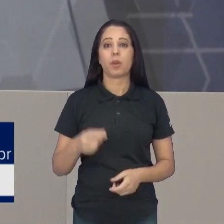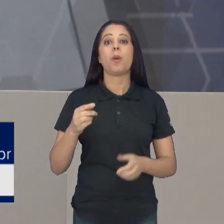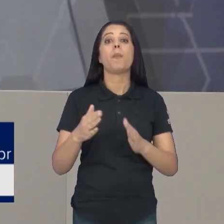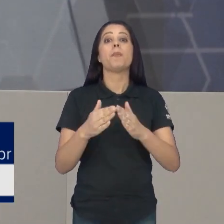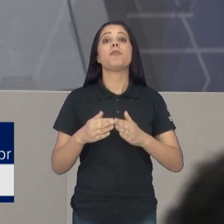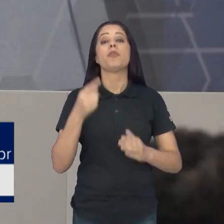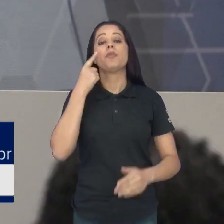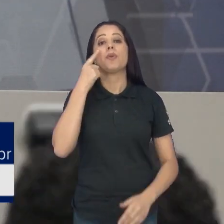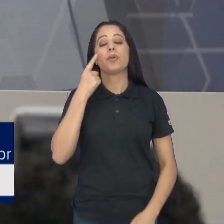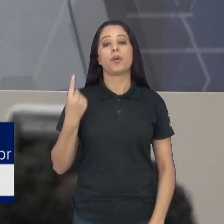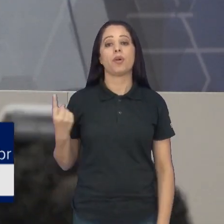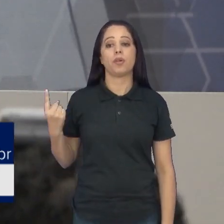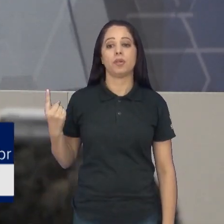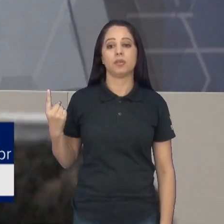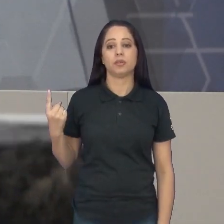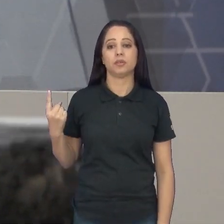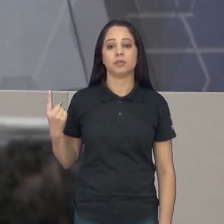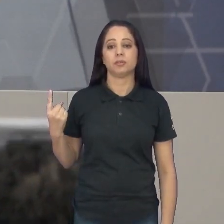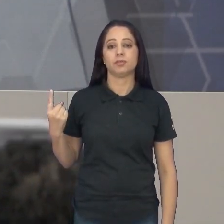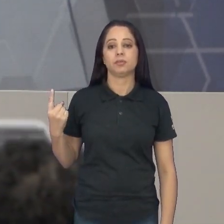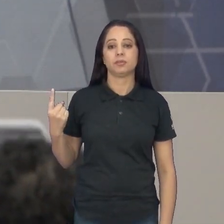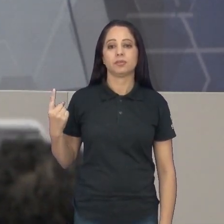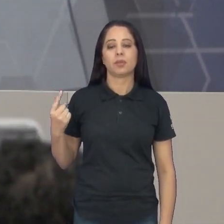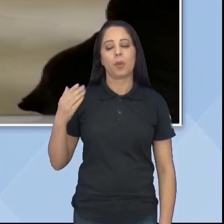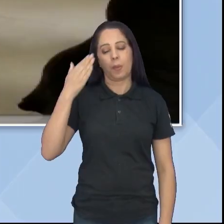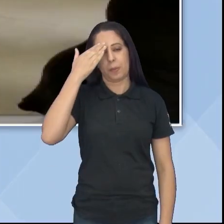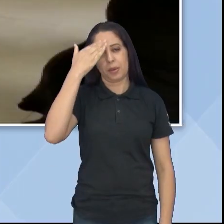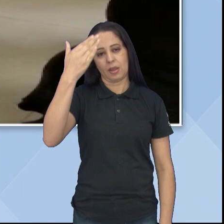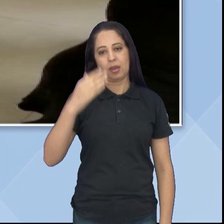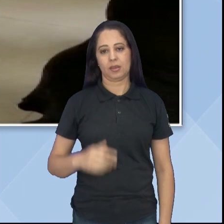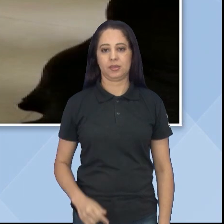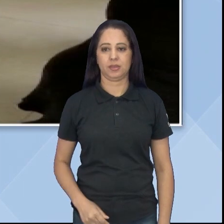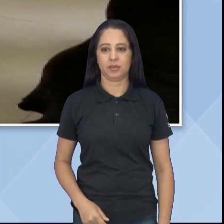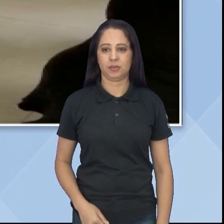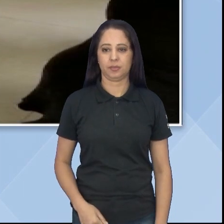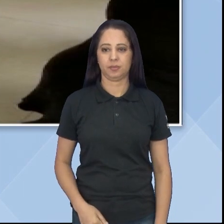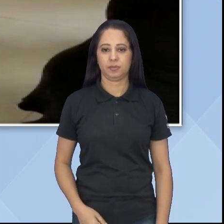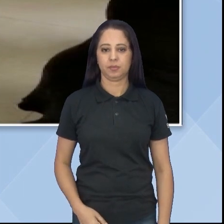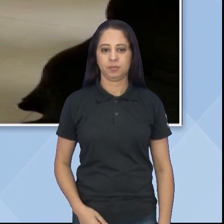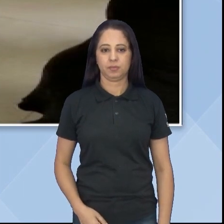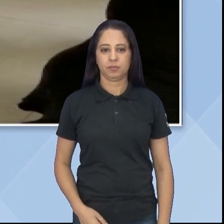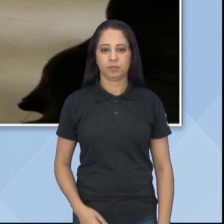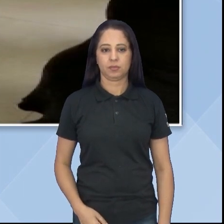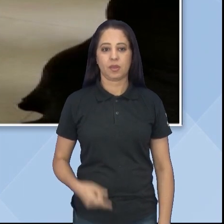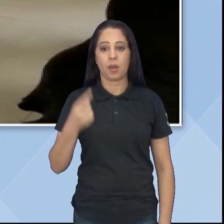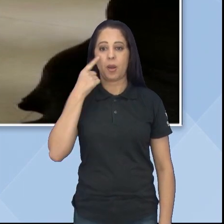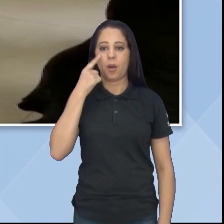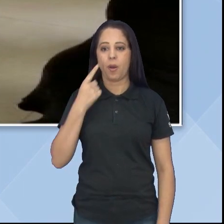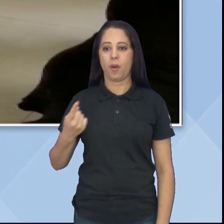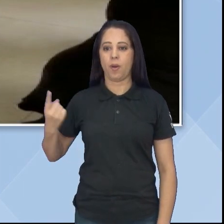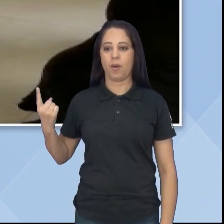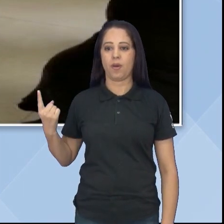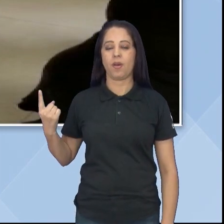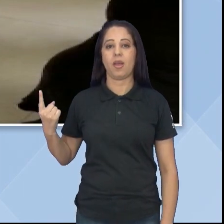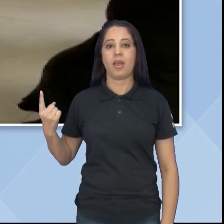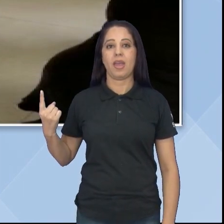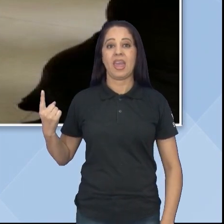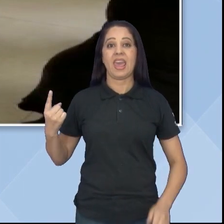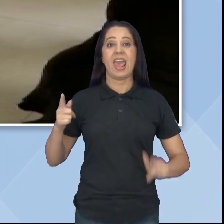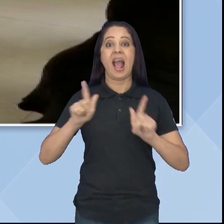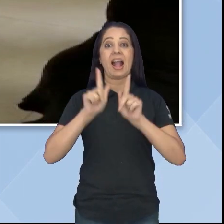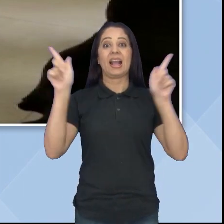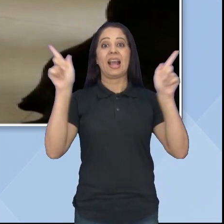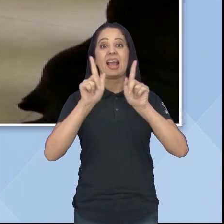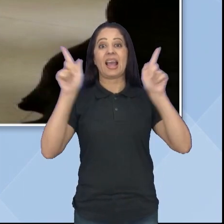favor, antes. Aqui é a greve. Obrigada. Obrigada, assessoria daqui. Essa é a greve